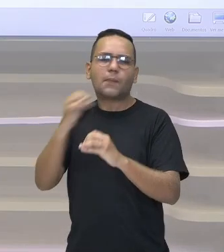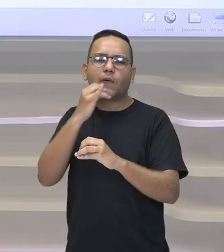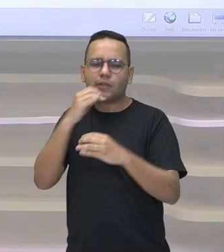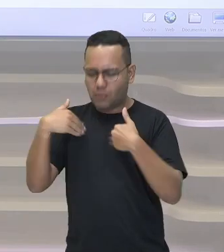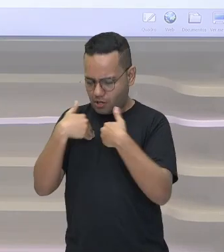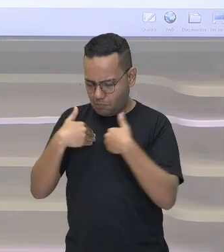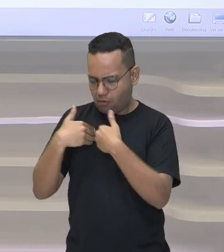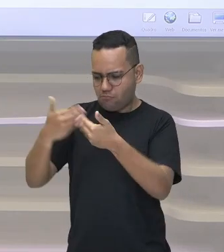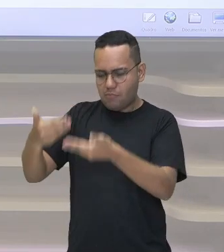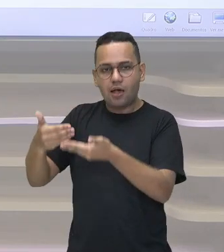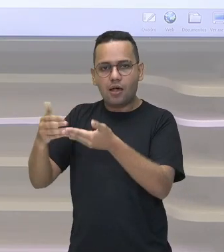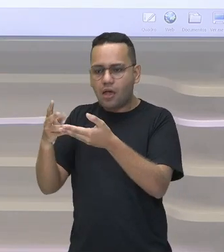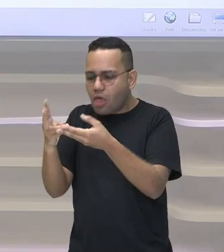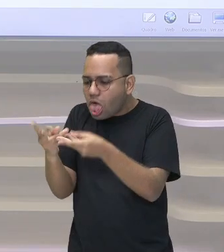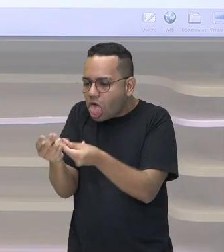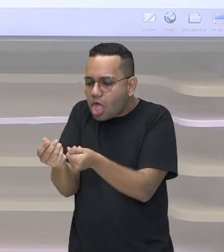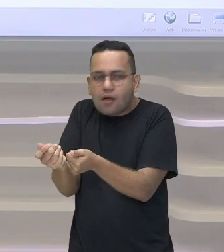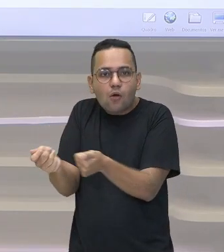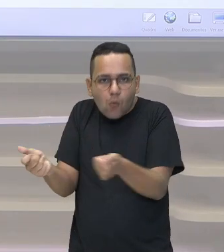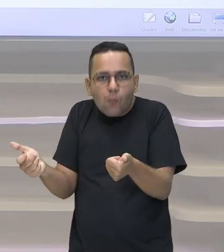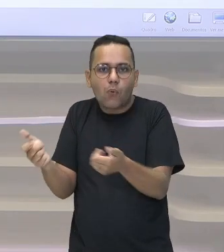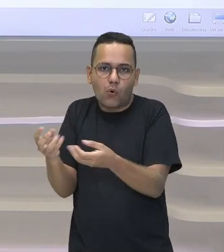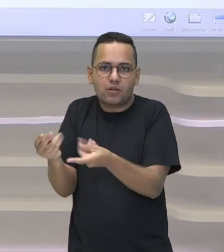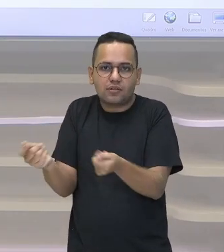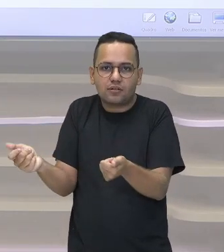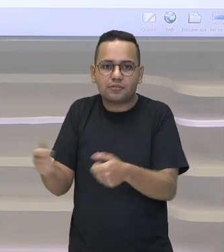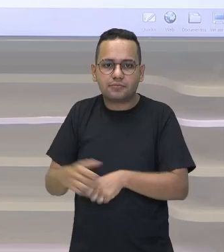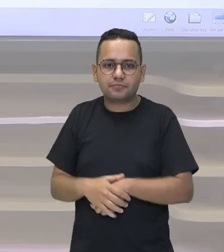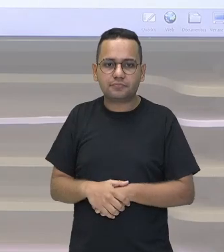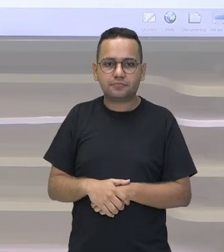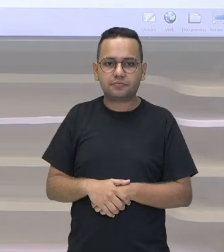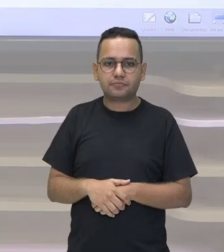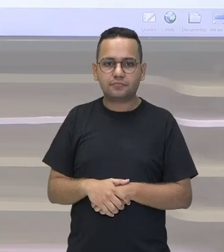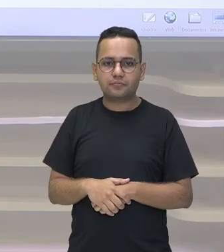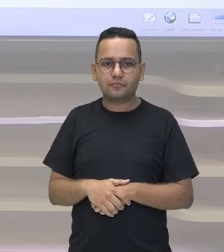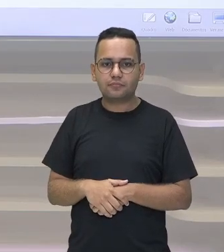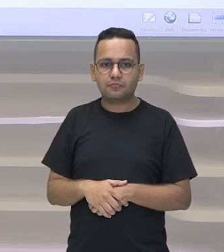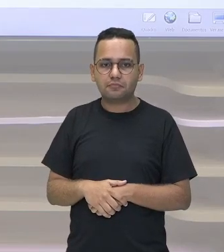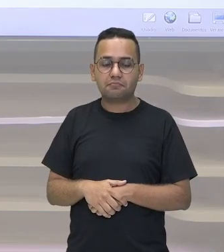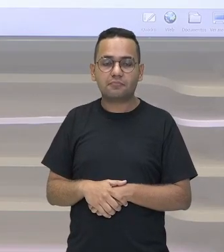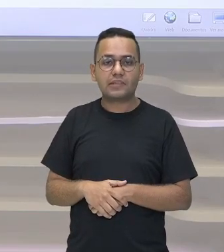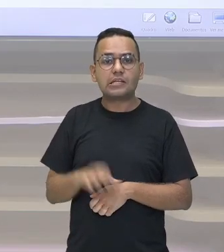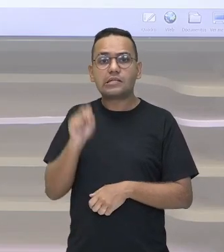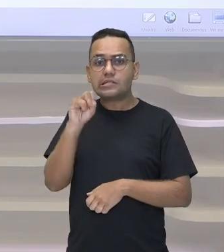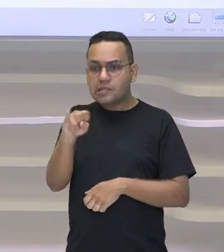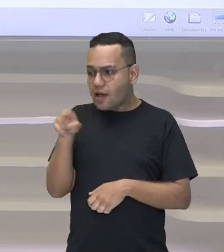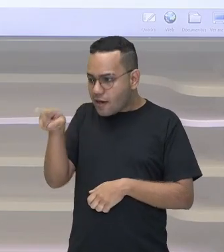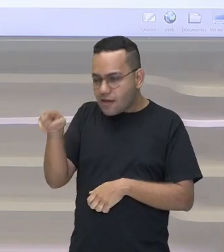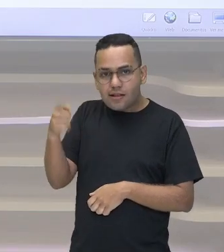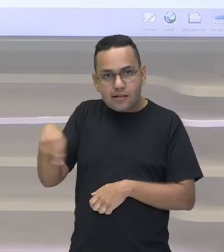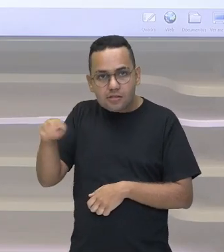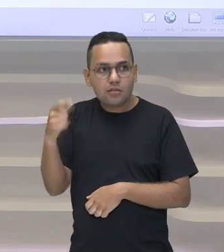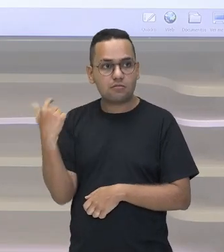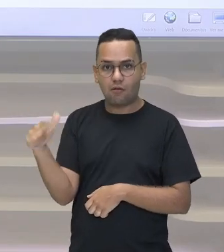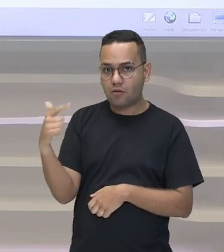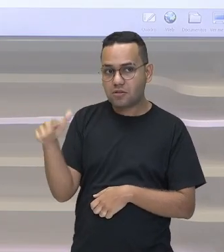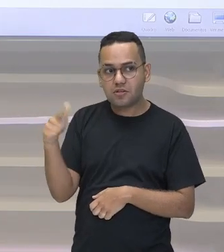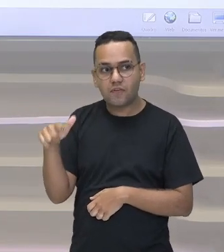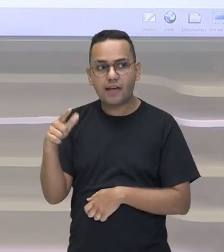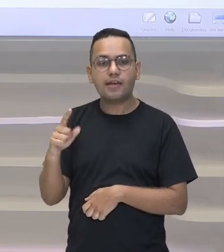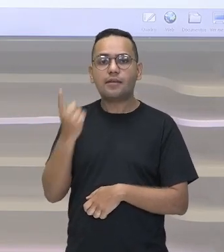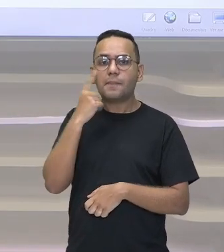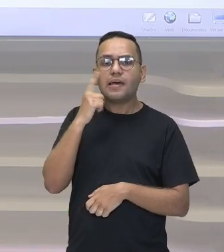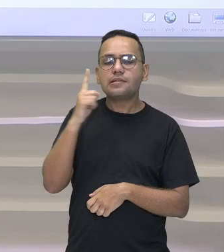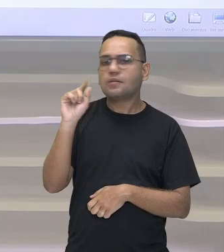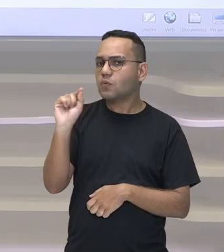teríamos uma grande quantidade de organismos mortos, acumulados. Então, os